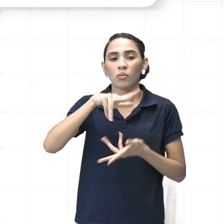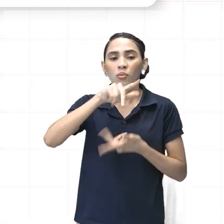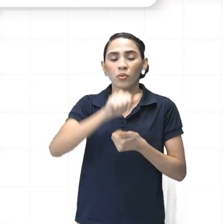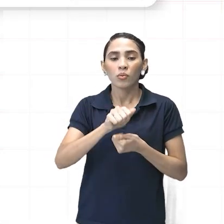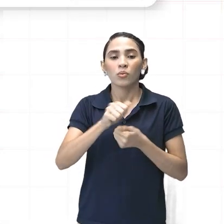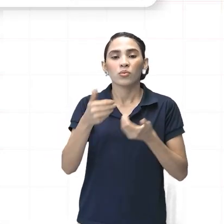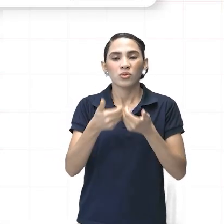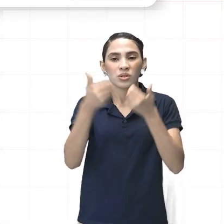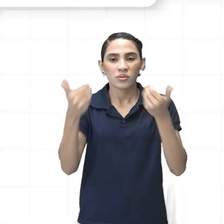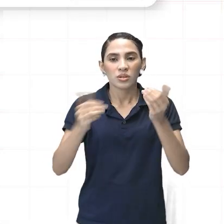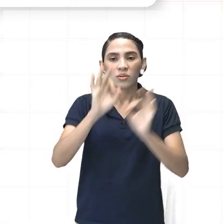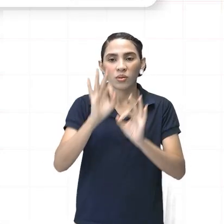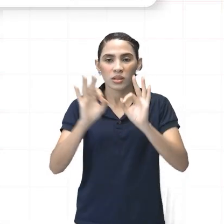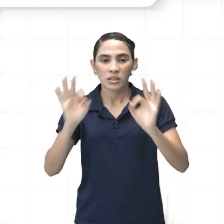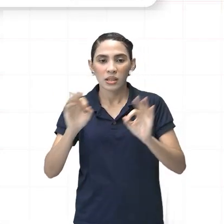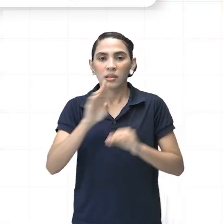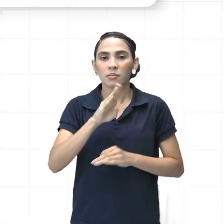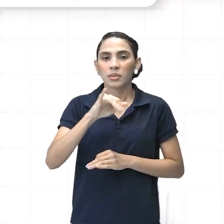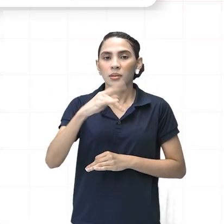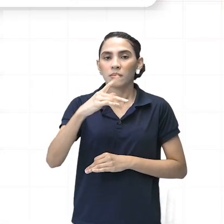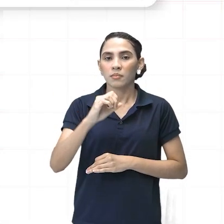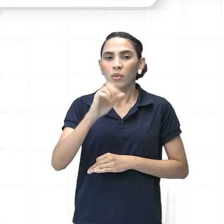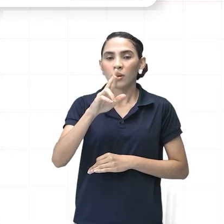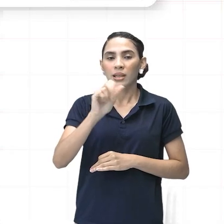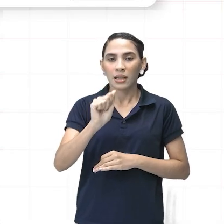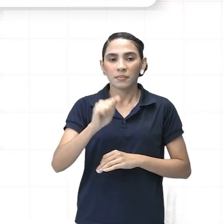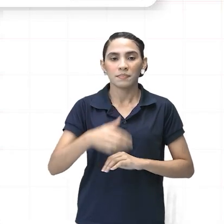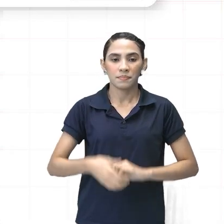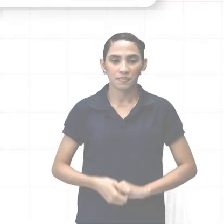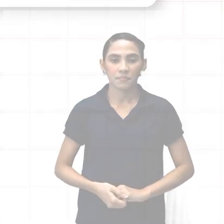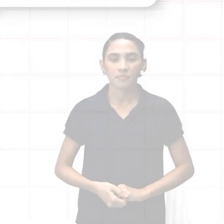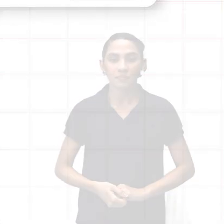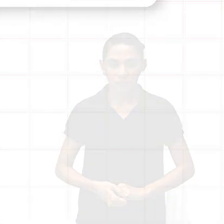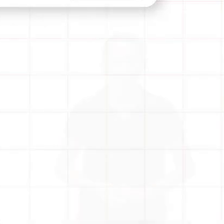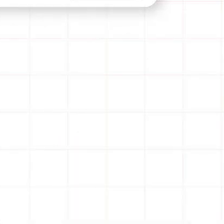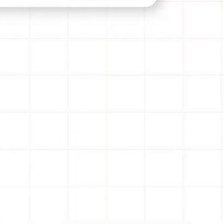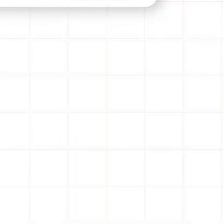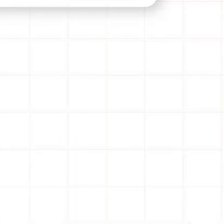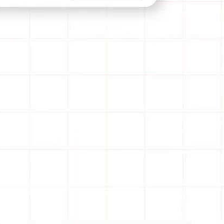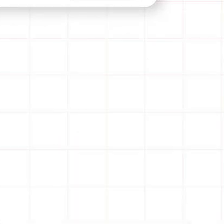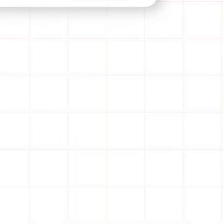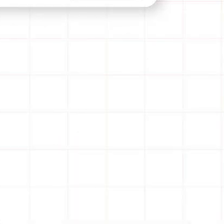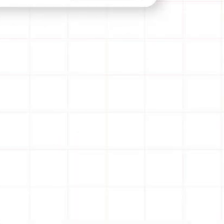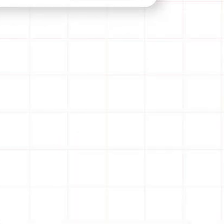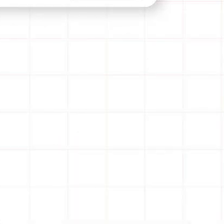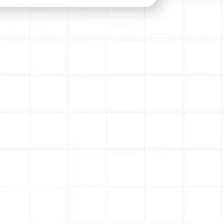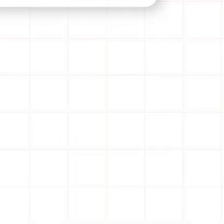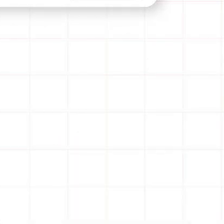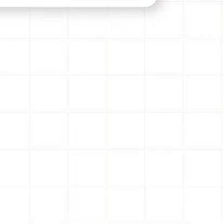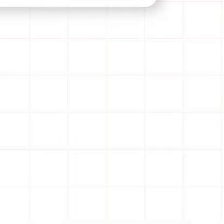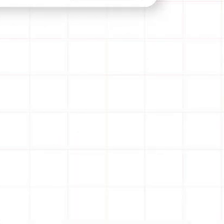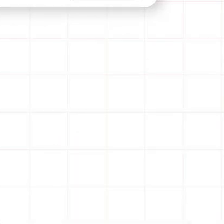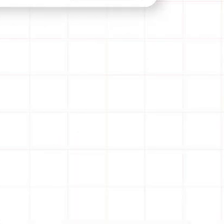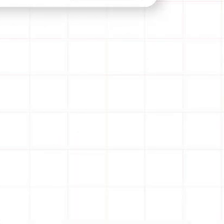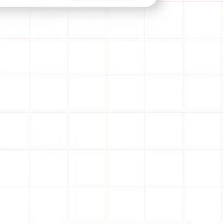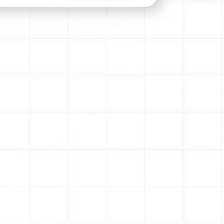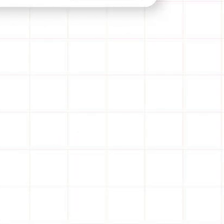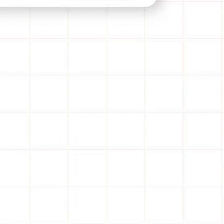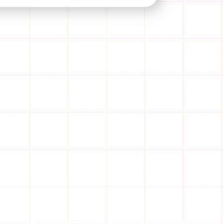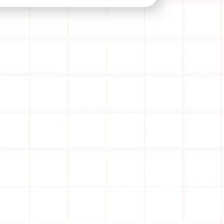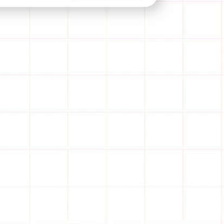mundo dividido, o mundo bipolar. Aí no mapa a gente já pode observar, né, duas cores, tá certo?